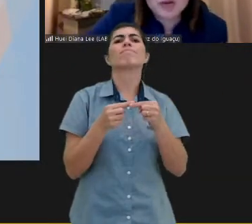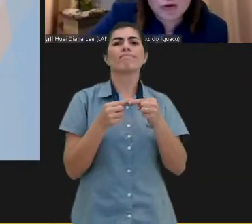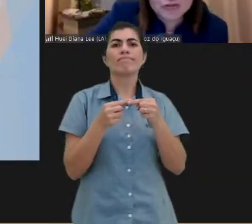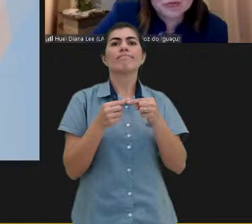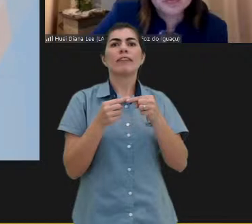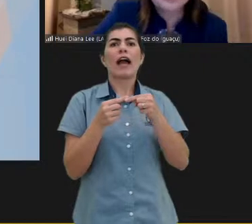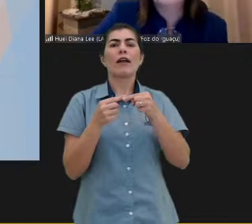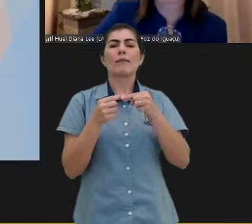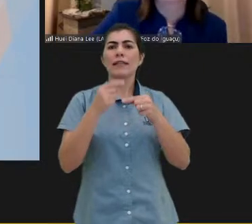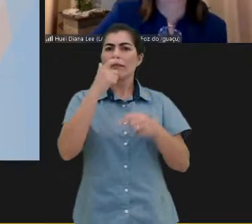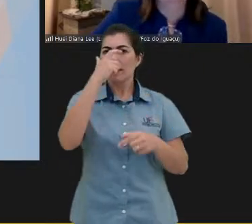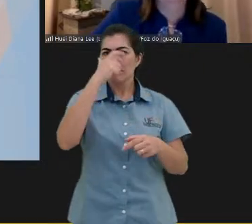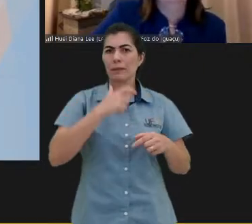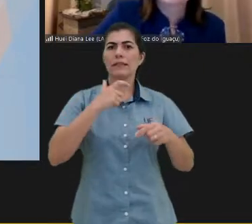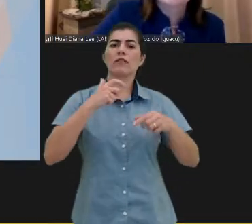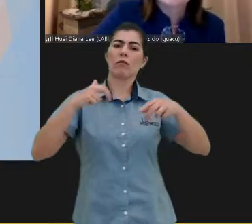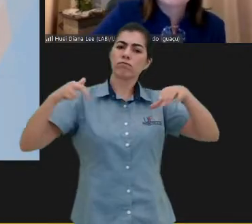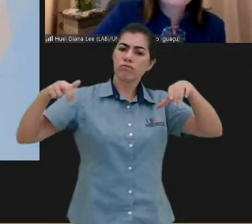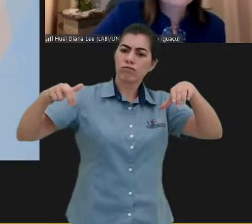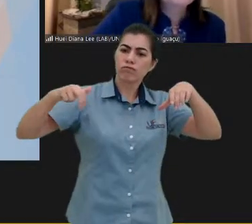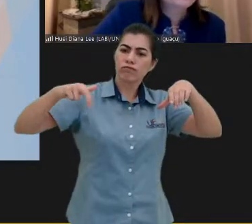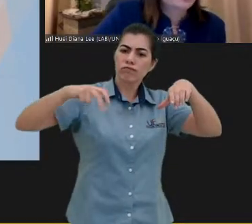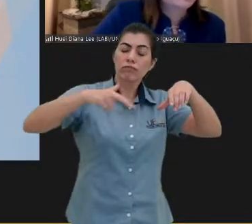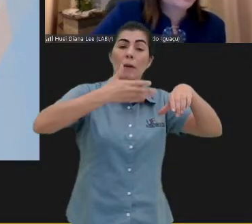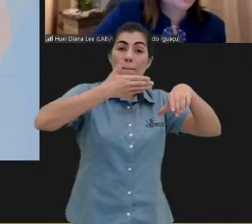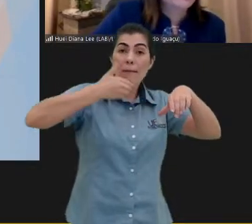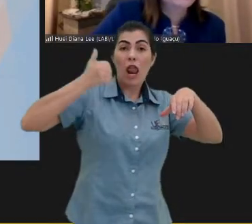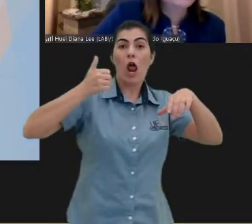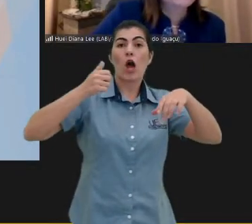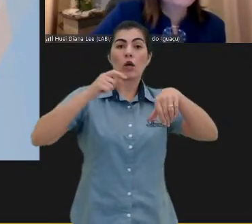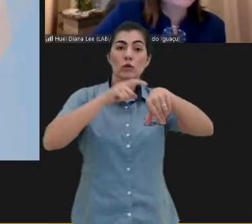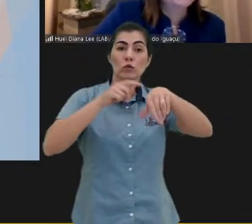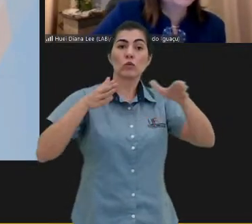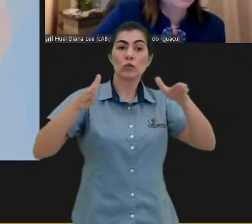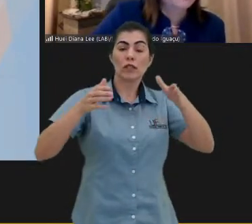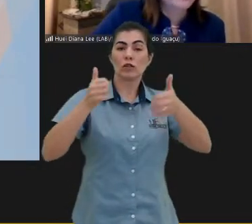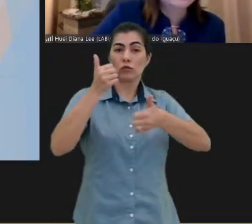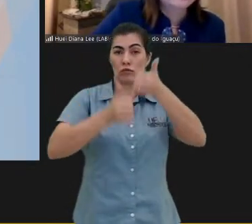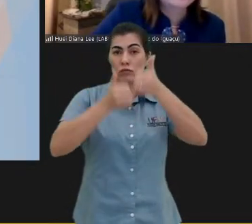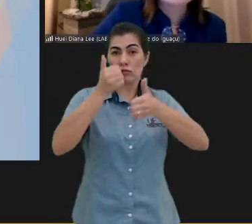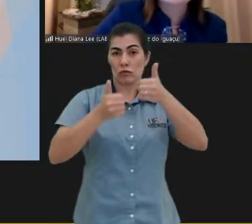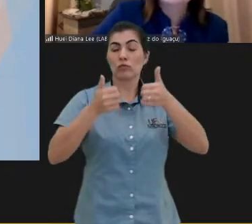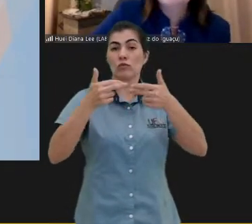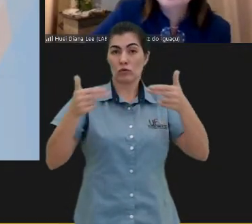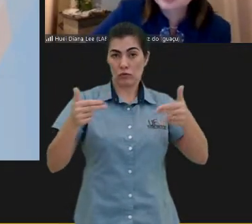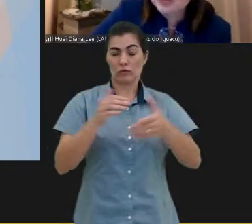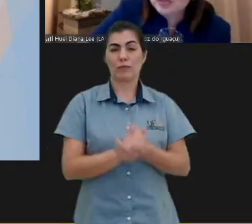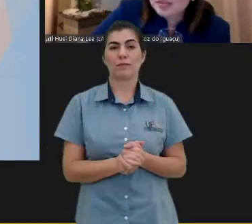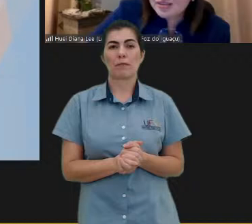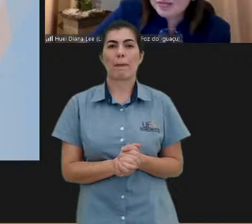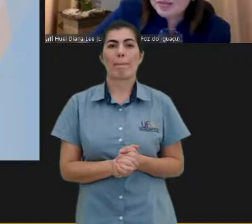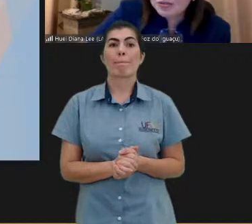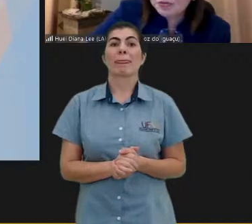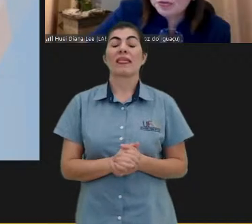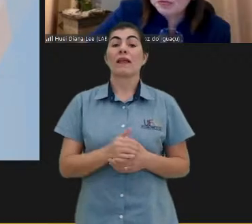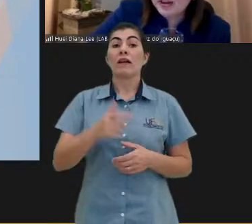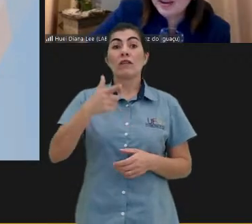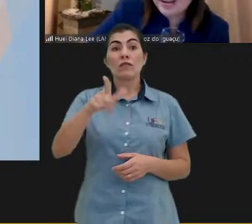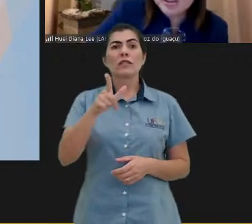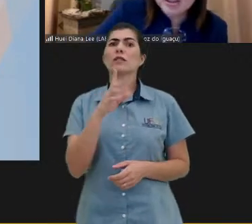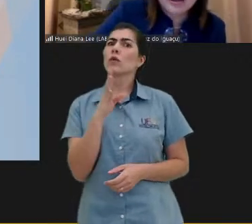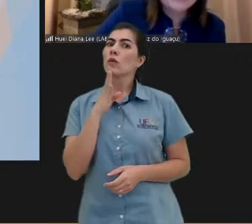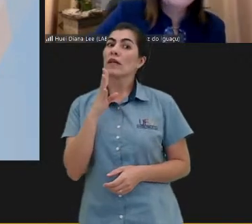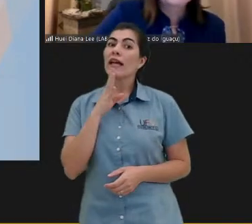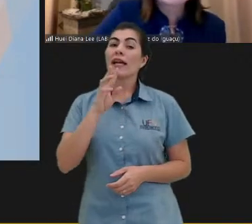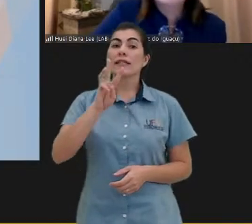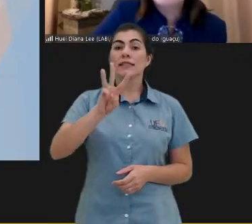performances melhores durante seus jogos. Um outro caso icônico é o do Walmart, que muitos de vocês devem ter ouvido